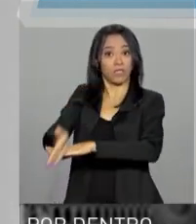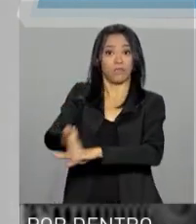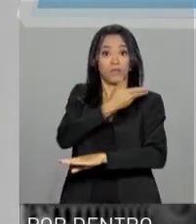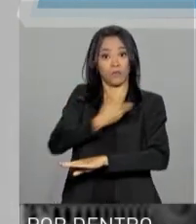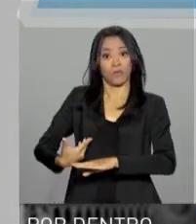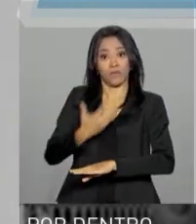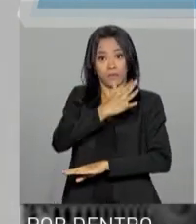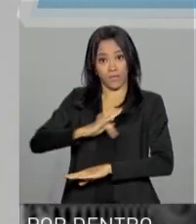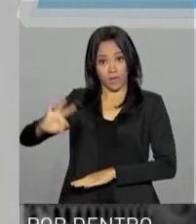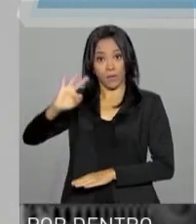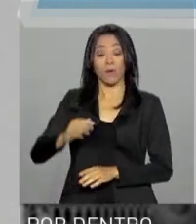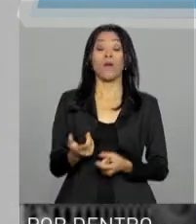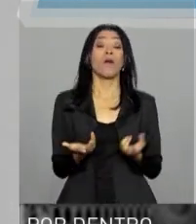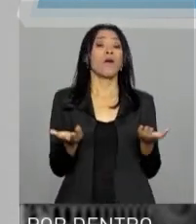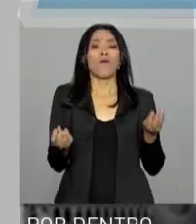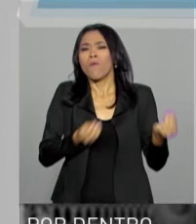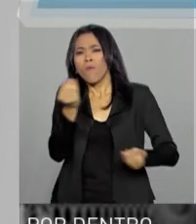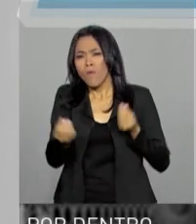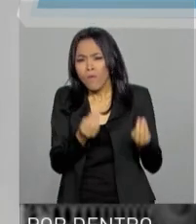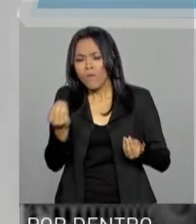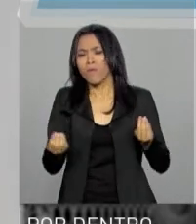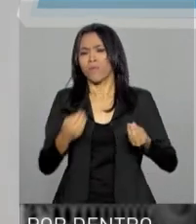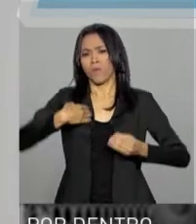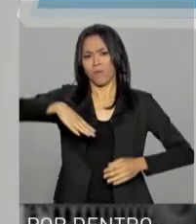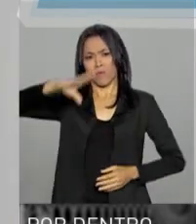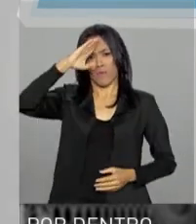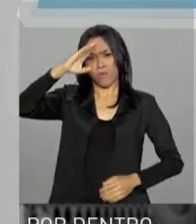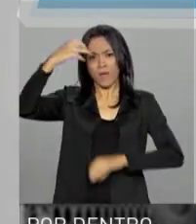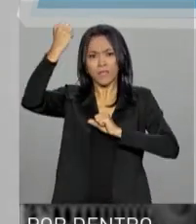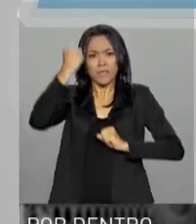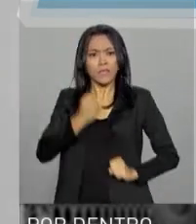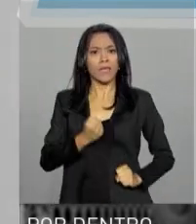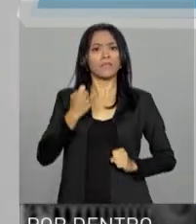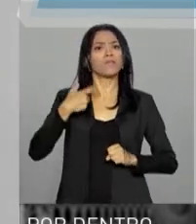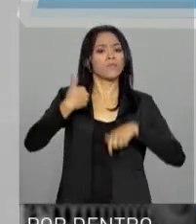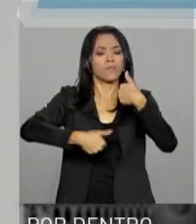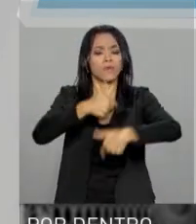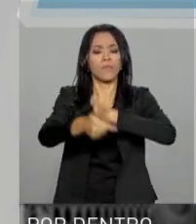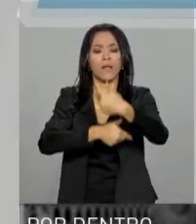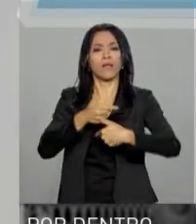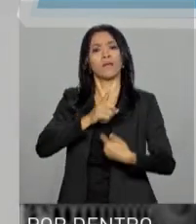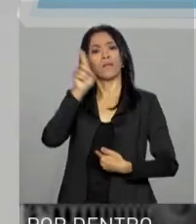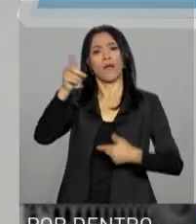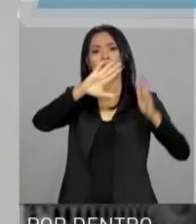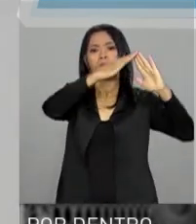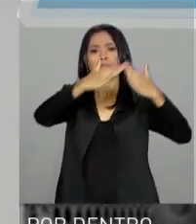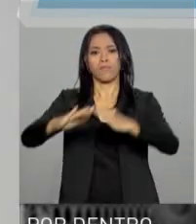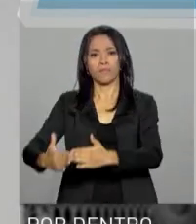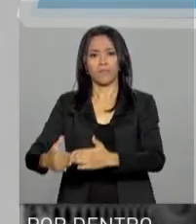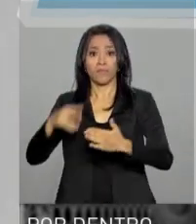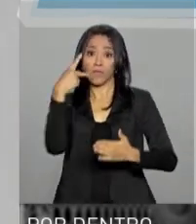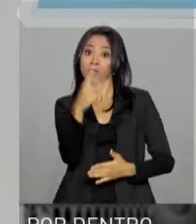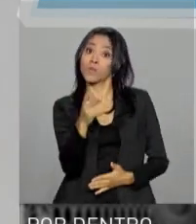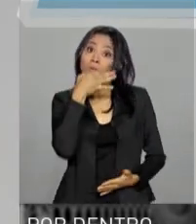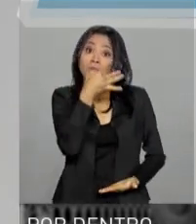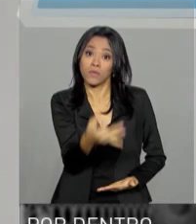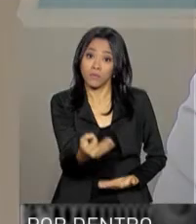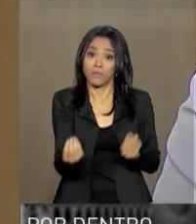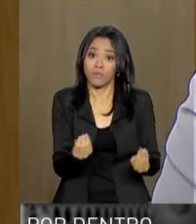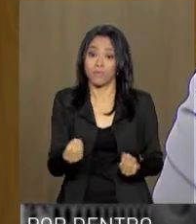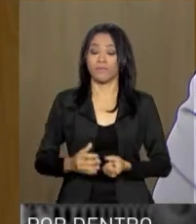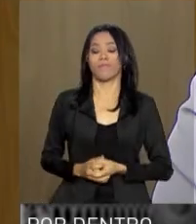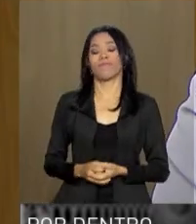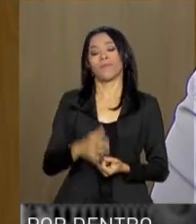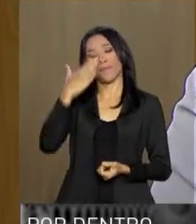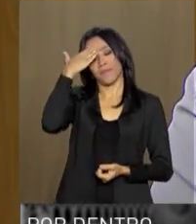do exército deve acontecer nas comunidades na visão do senhor bond estevão obrigado